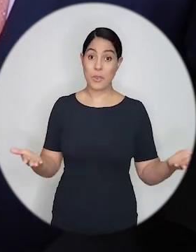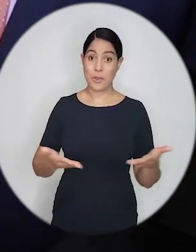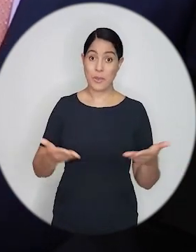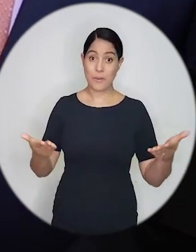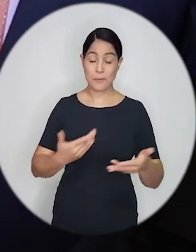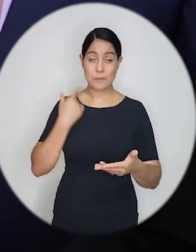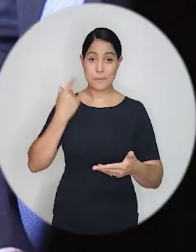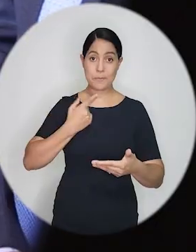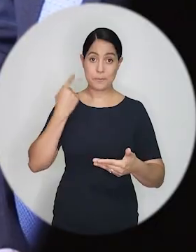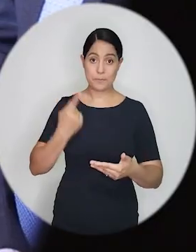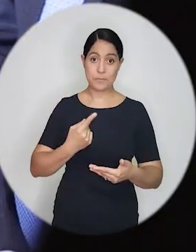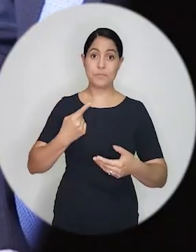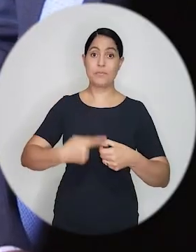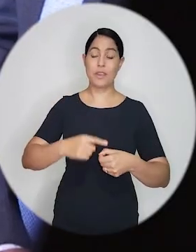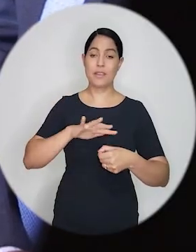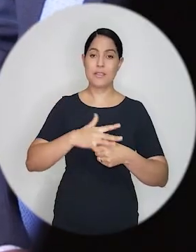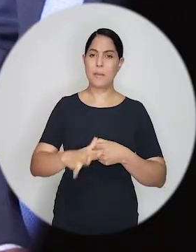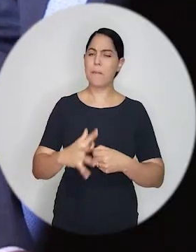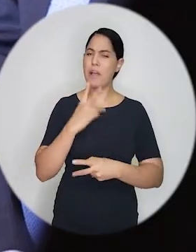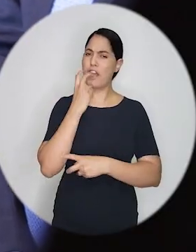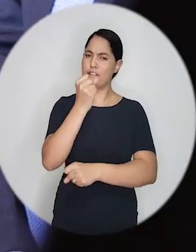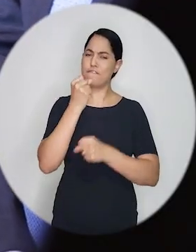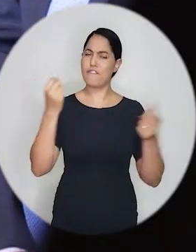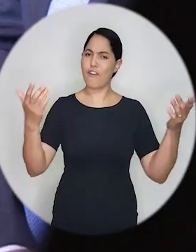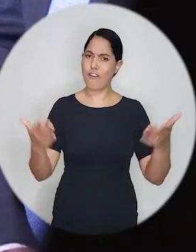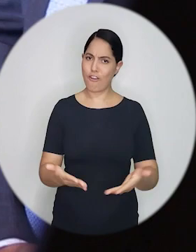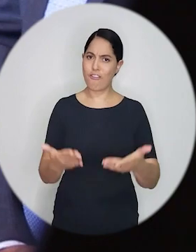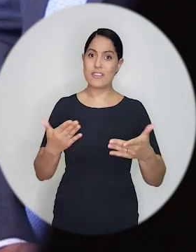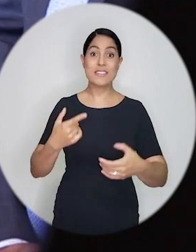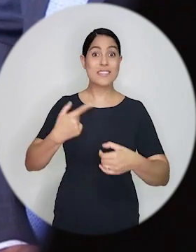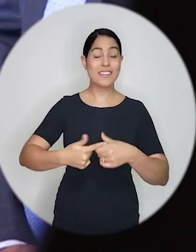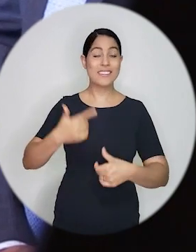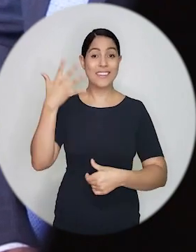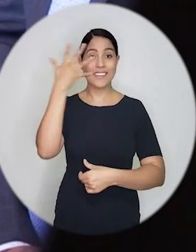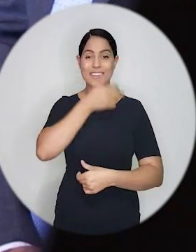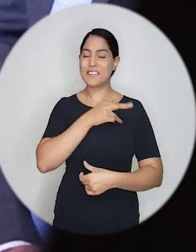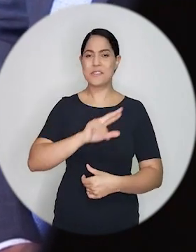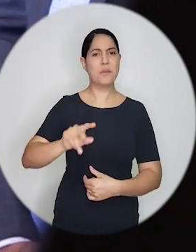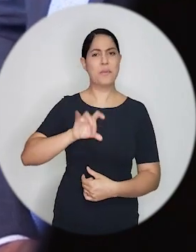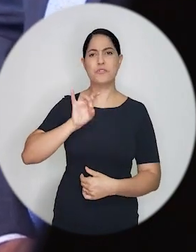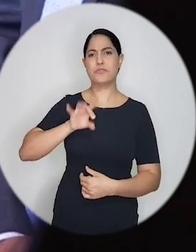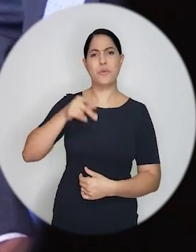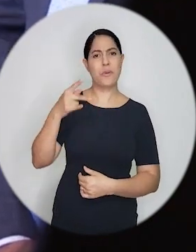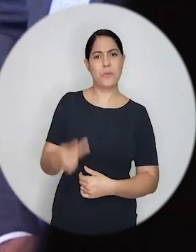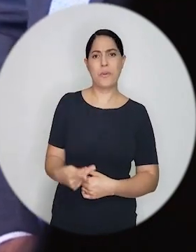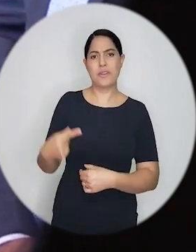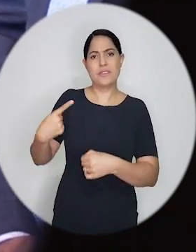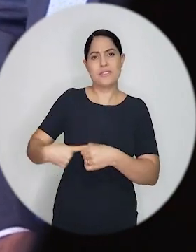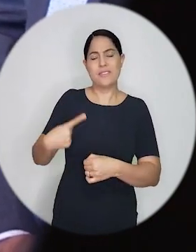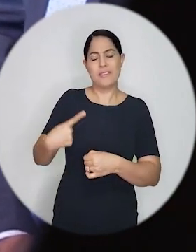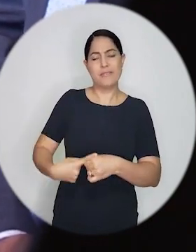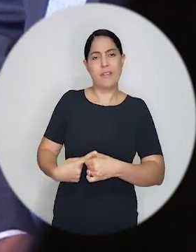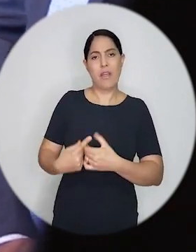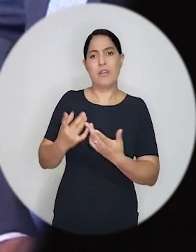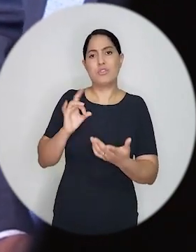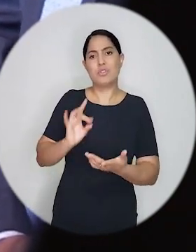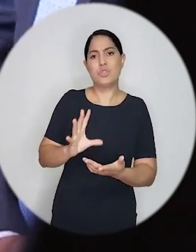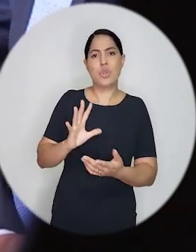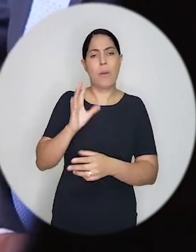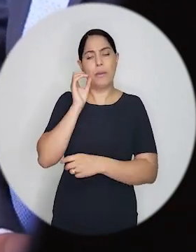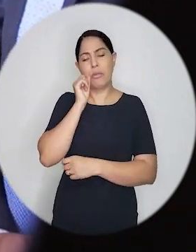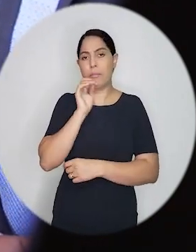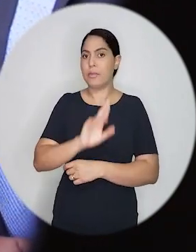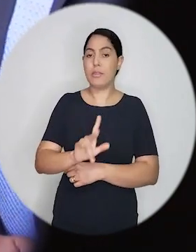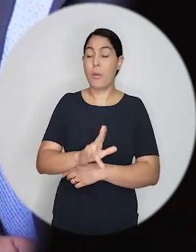nossas inaugurações. A advocacia de Samambaia hoje está forte, assim como essa cidade linda, que não é mais uma cidade